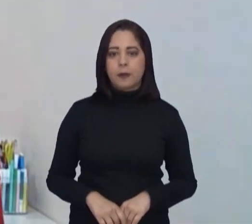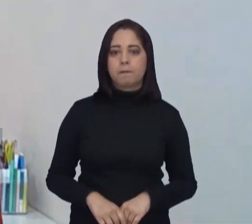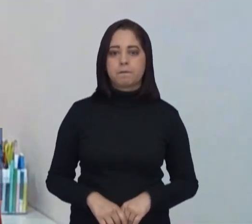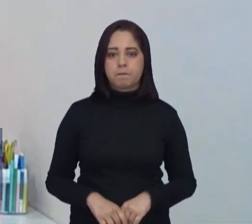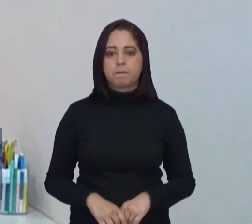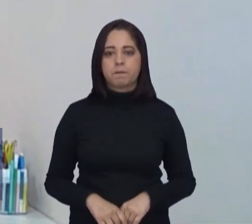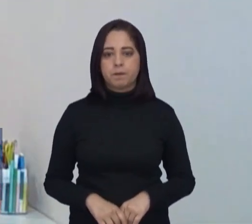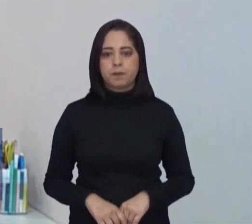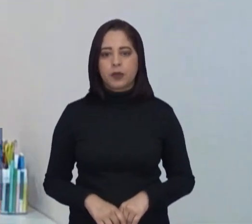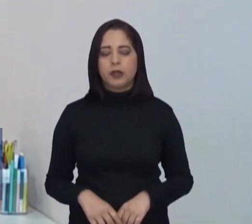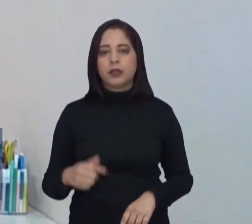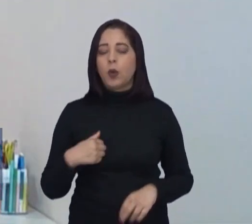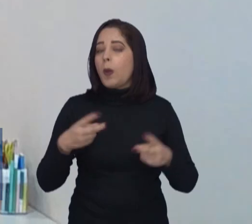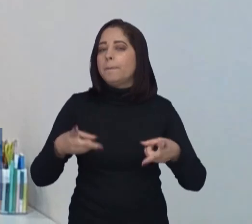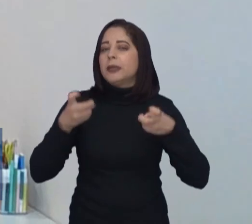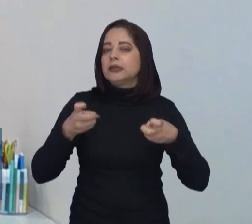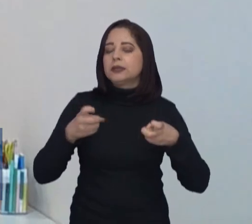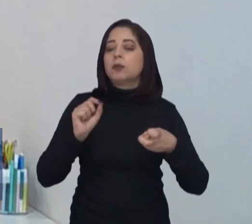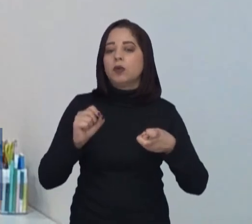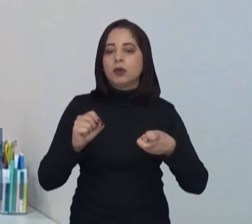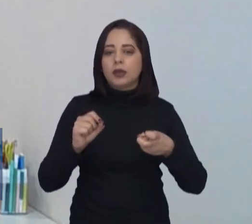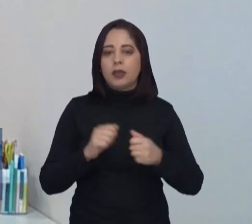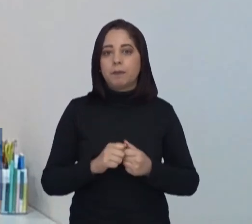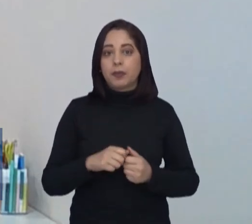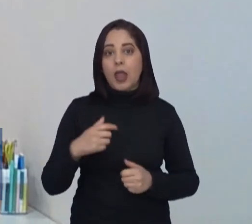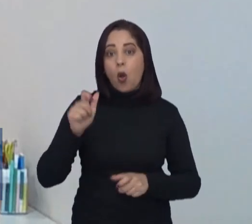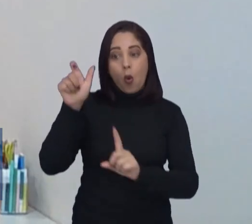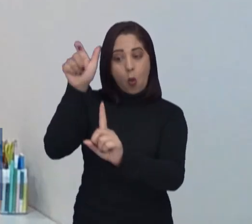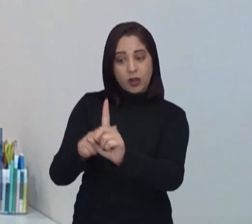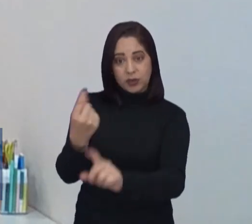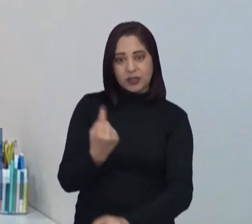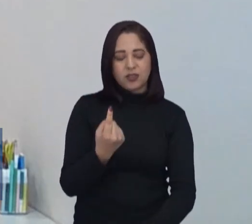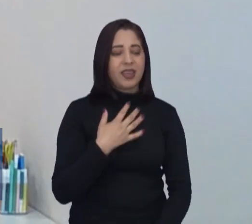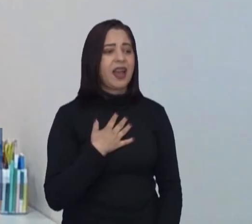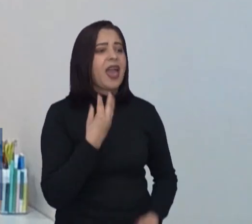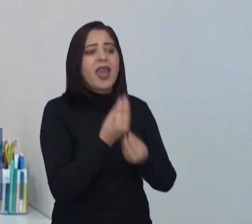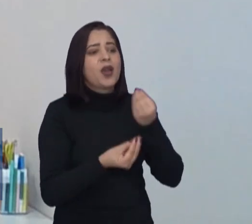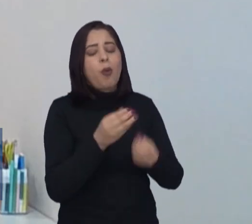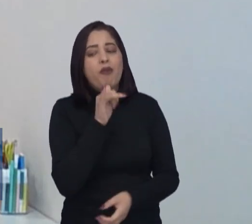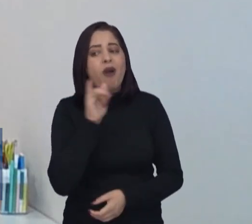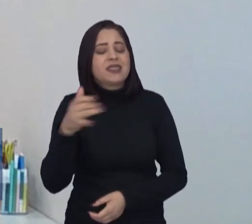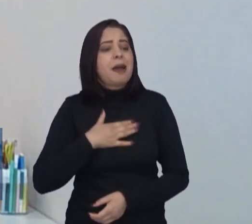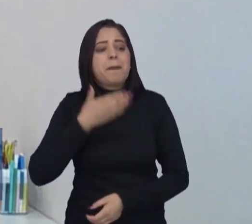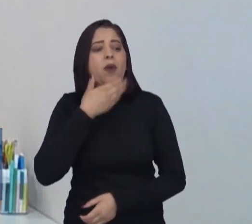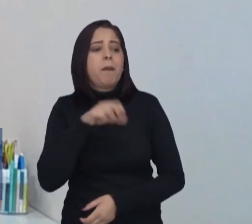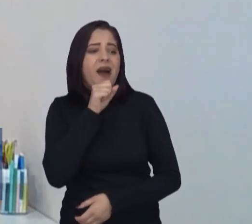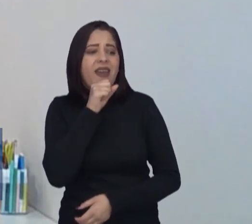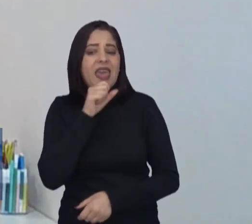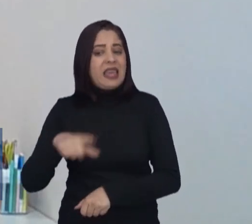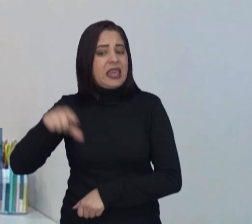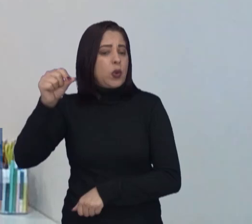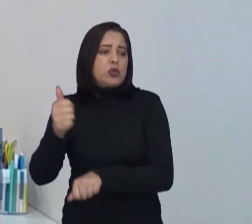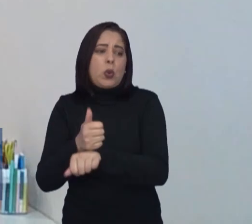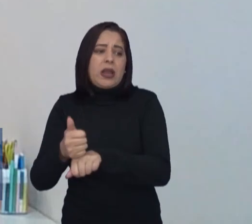das questões que eu escuto muito como eu vou falar para o meu pai que eu vou seguir alguma carreira, alguma profissão que não é